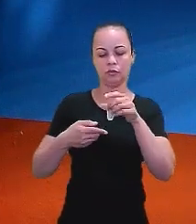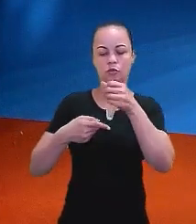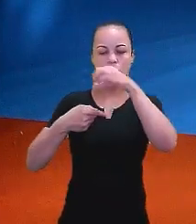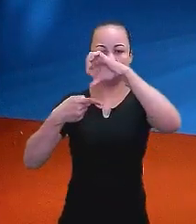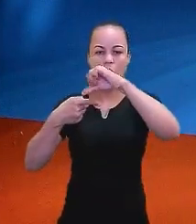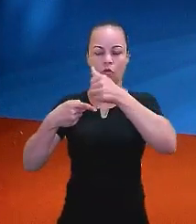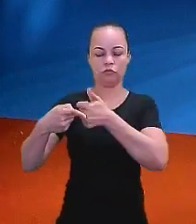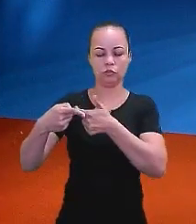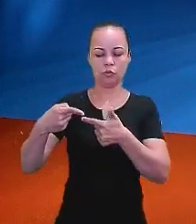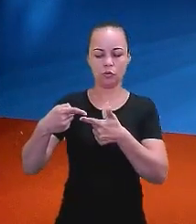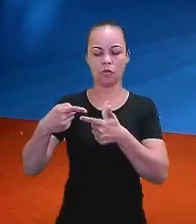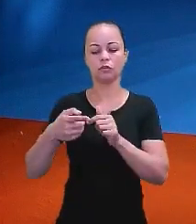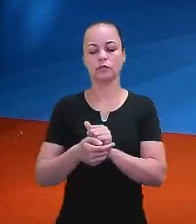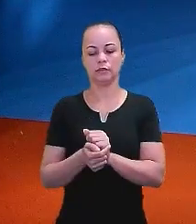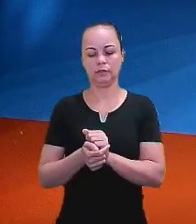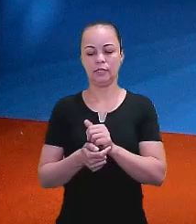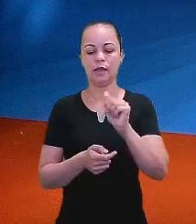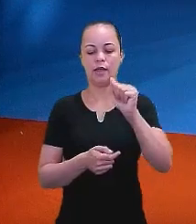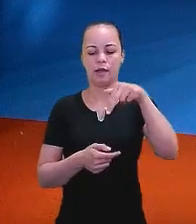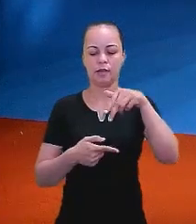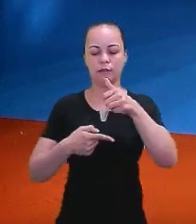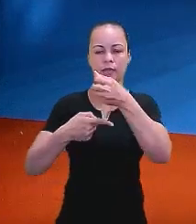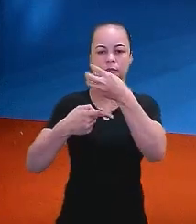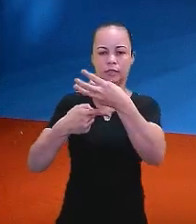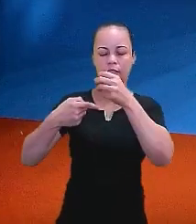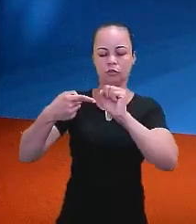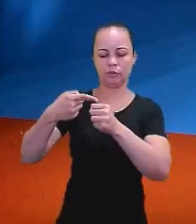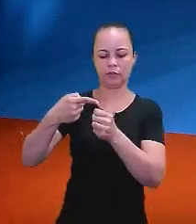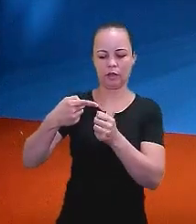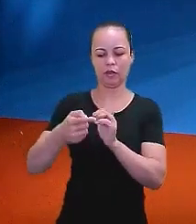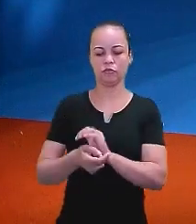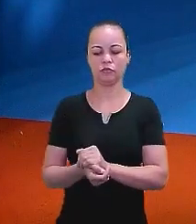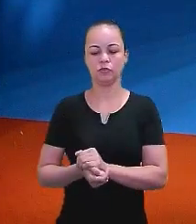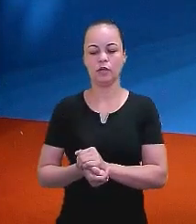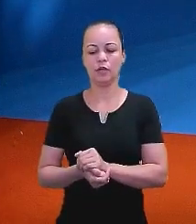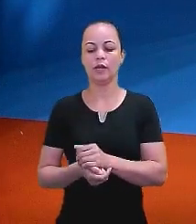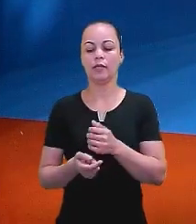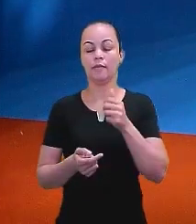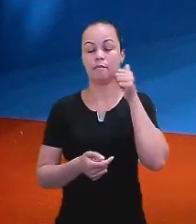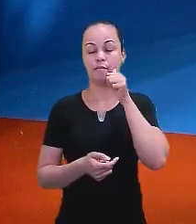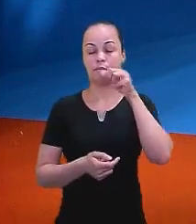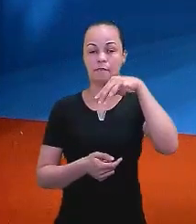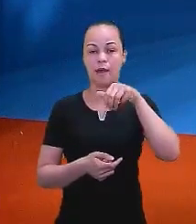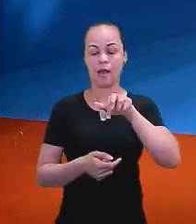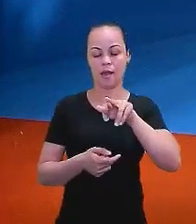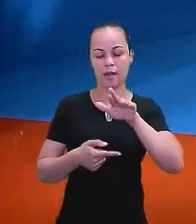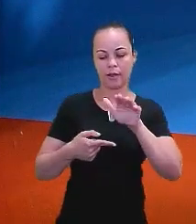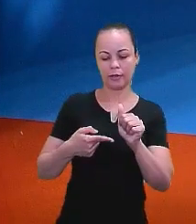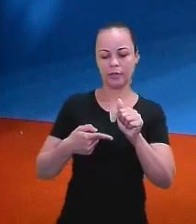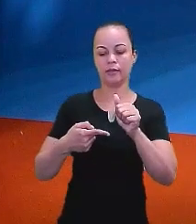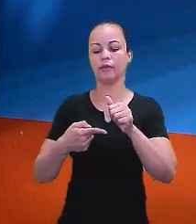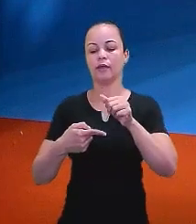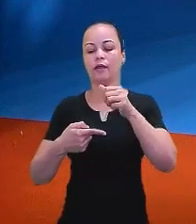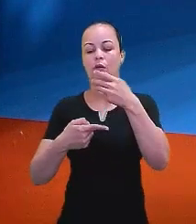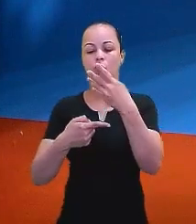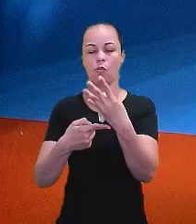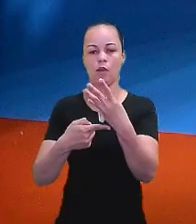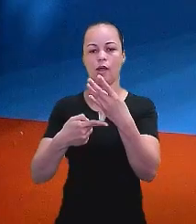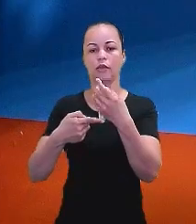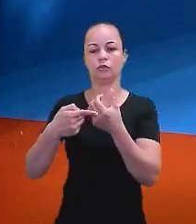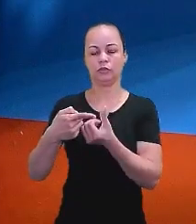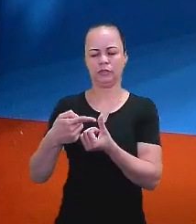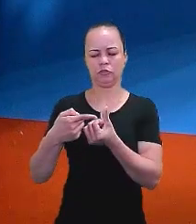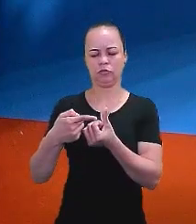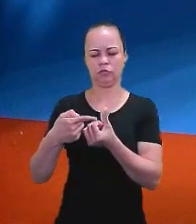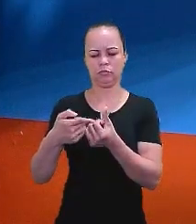Maria, 4/6. Os amigos que se encontram no mesmo ponto do caminho são... Ih,